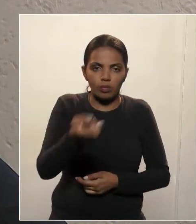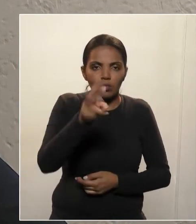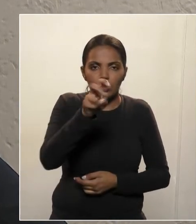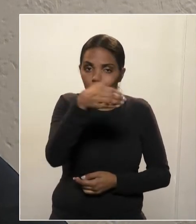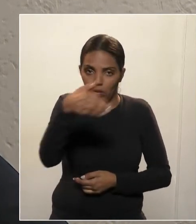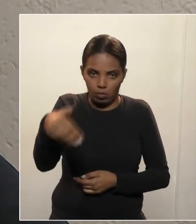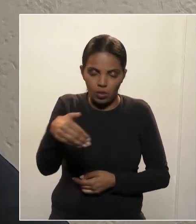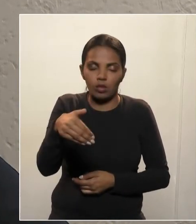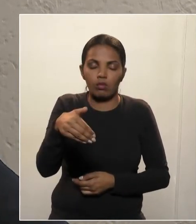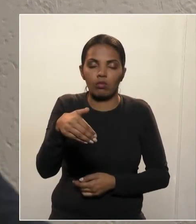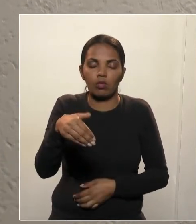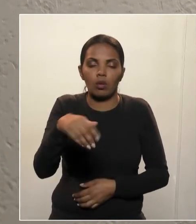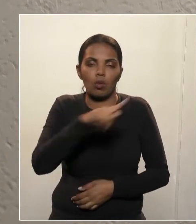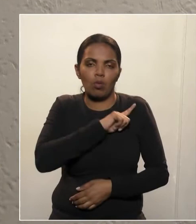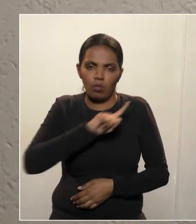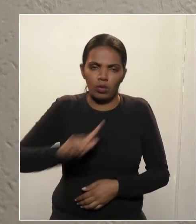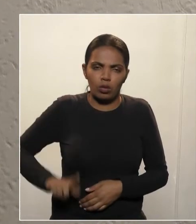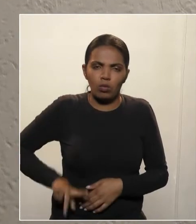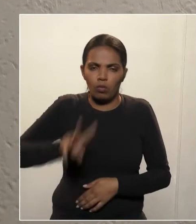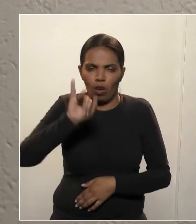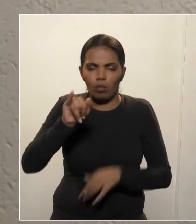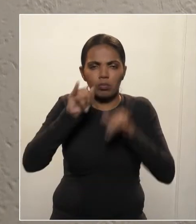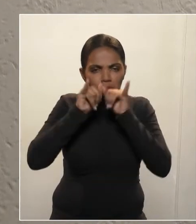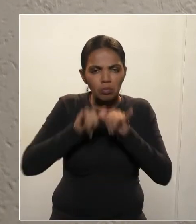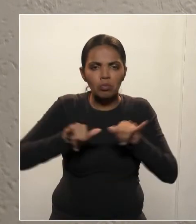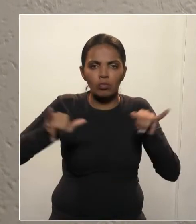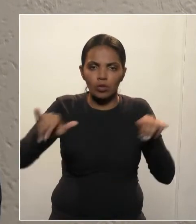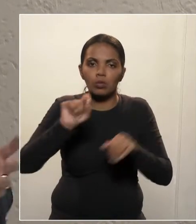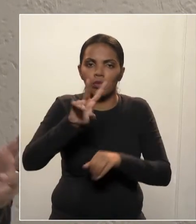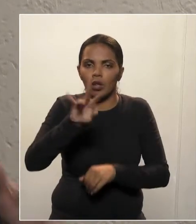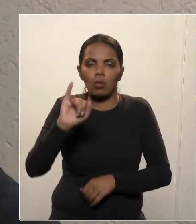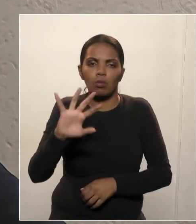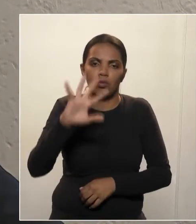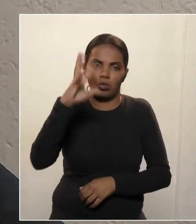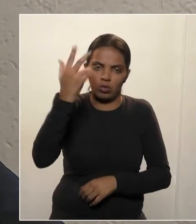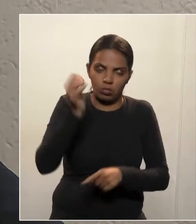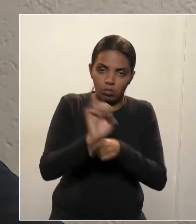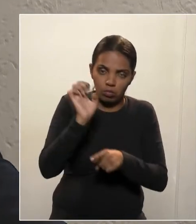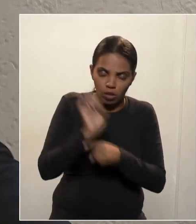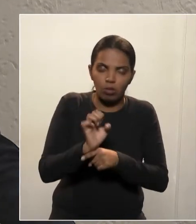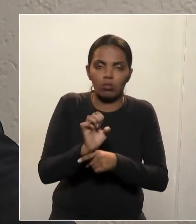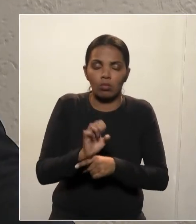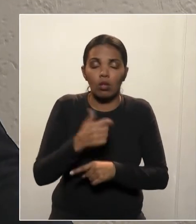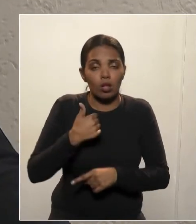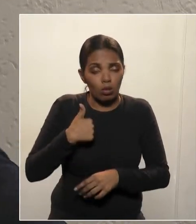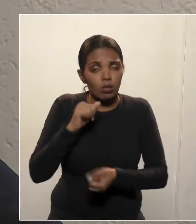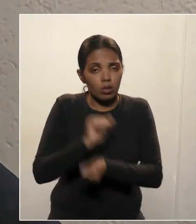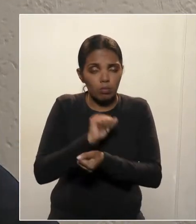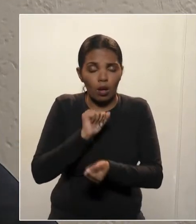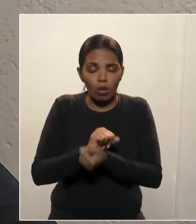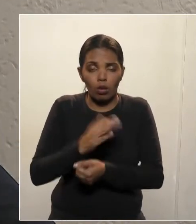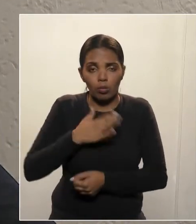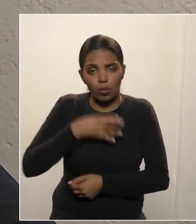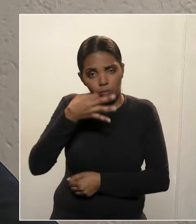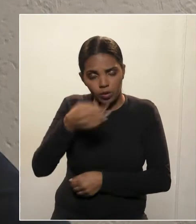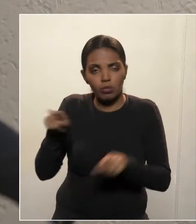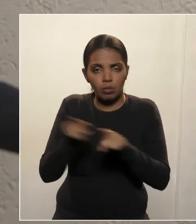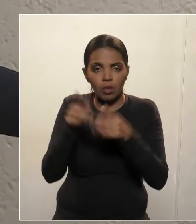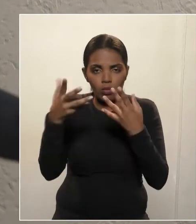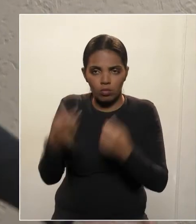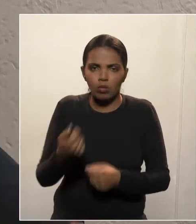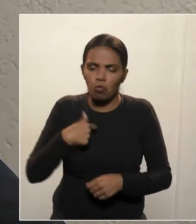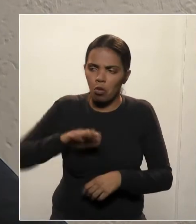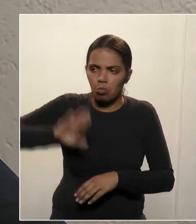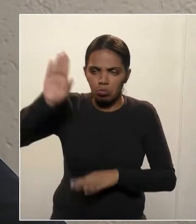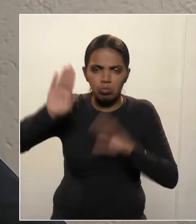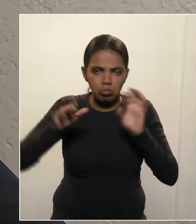vai anunciar algumas medidas sobre o que deve acontecer no Estado. E a gente espera que essas reflexões sejam levadas em conta. Eu vou dar dois apartes,